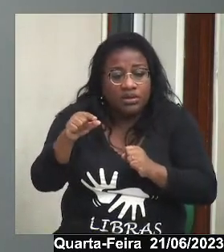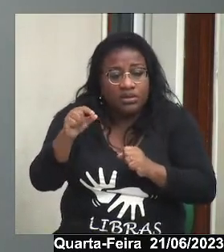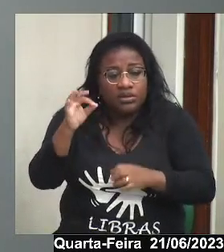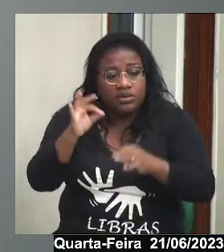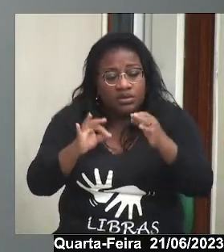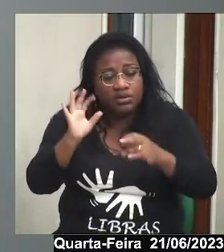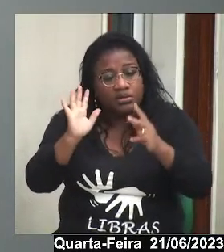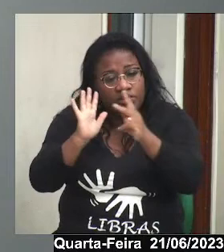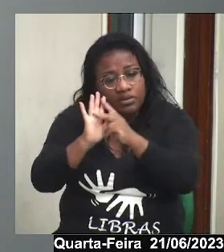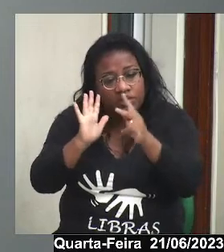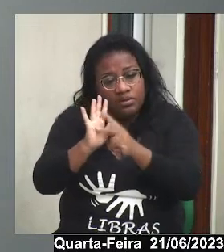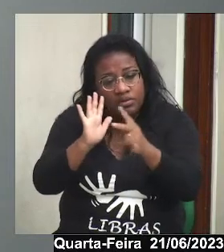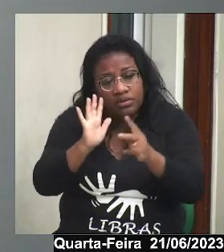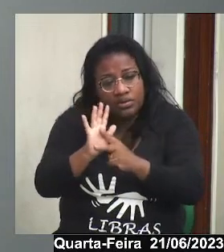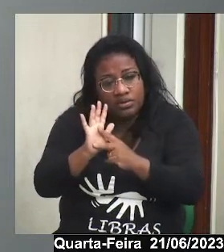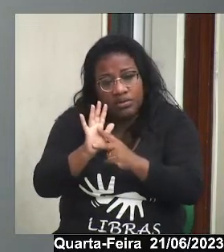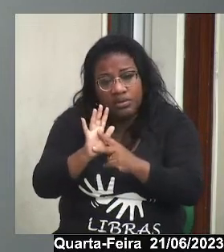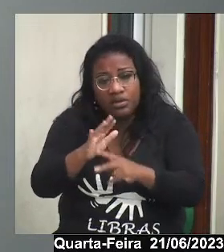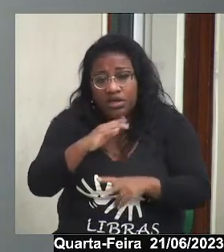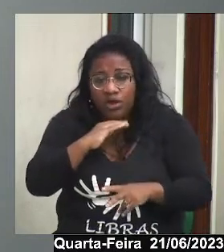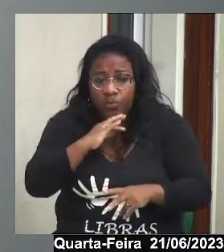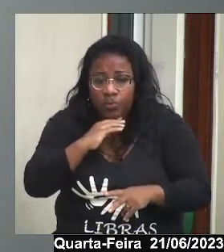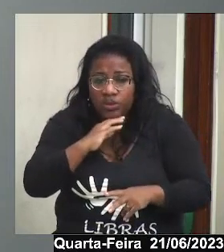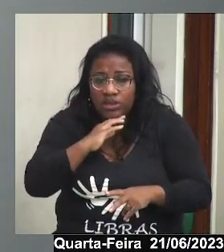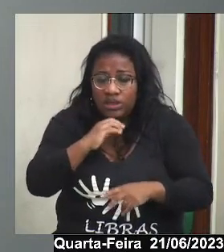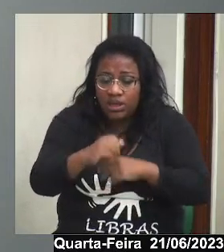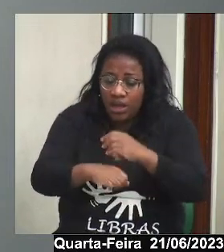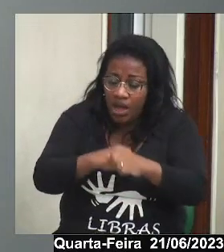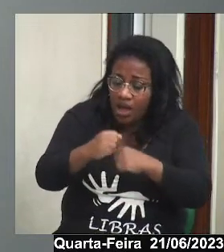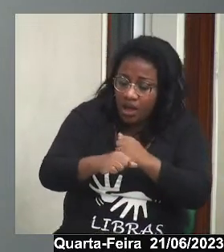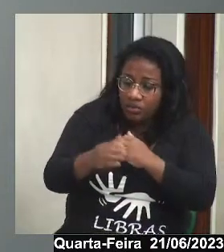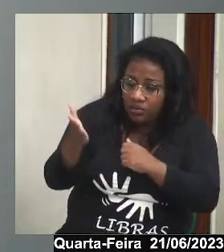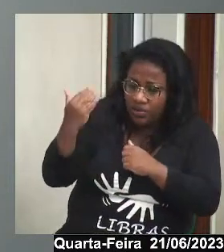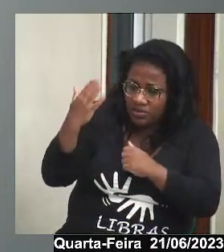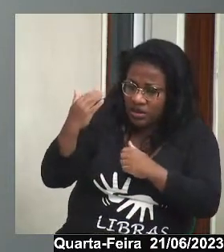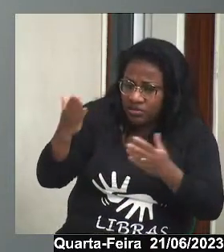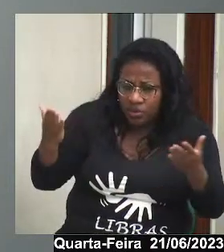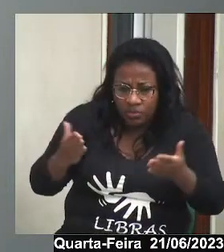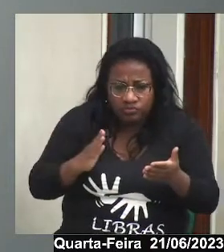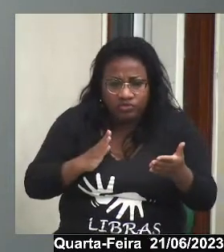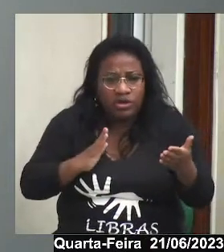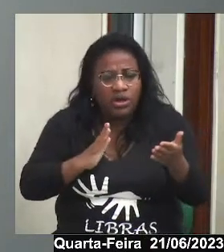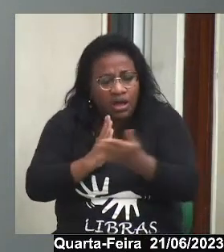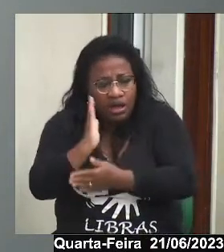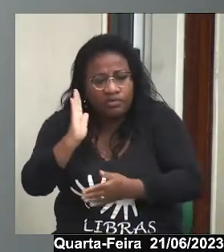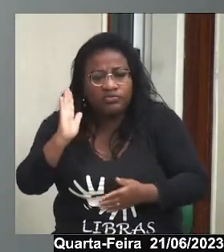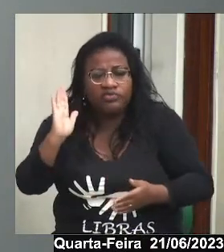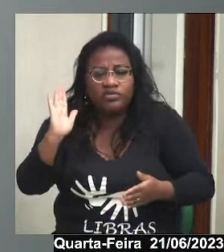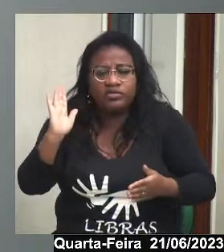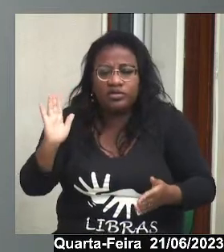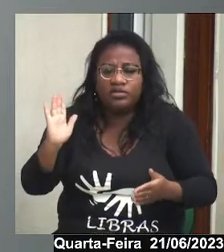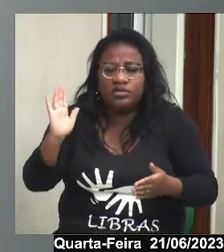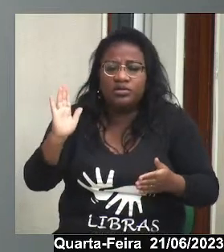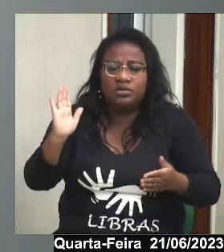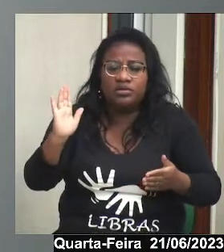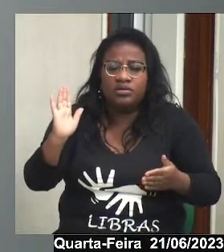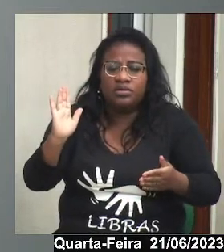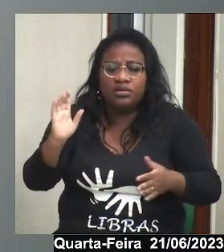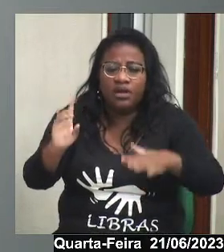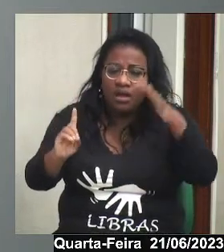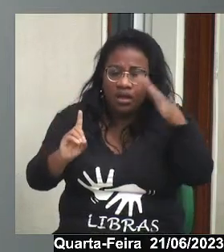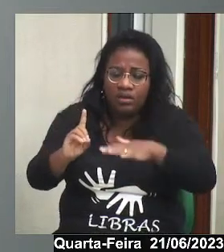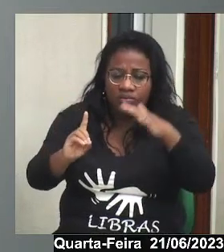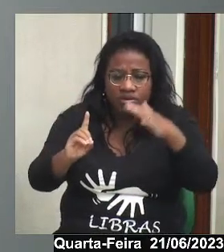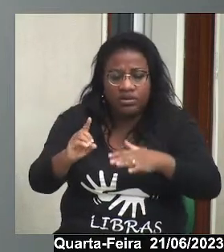que votaram um projeto que prejudicava a guarda em dezembro, agora aprovar um projeto que beneficia a guarda, que